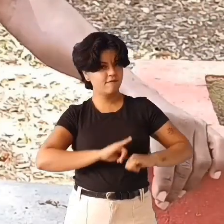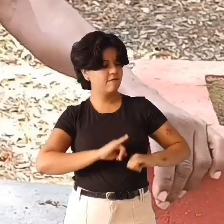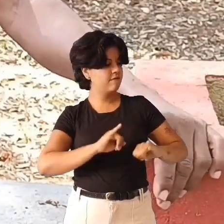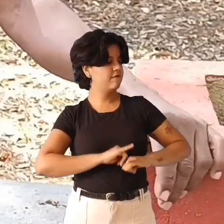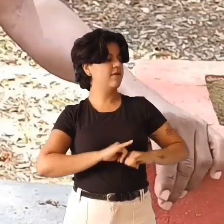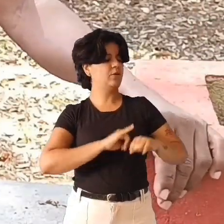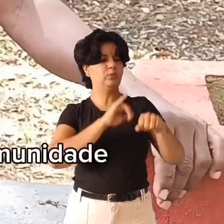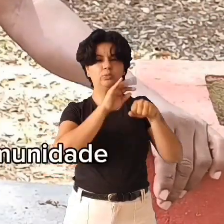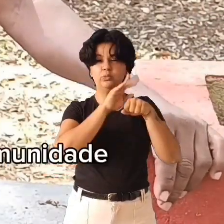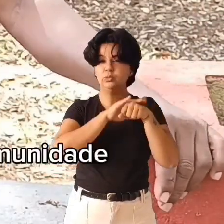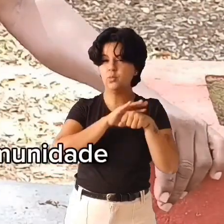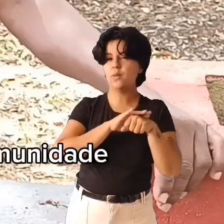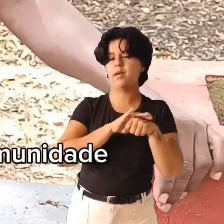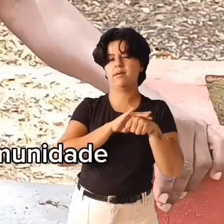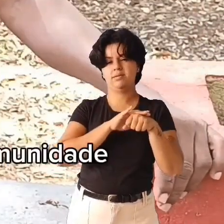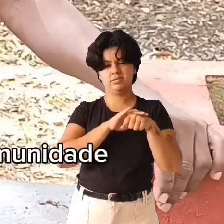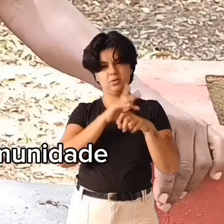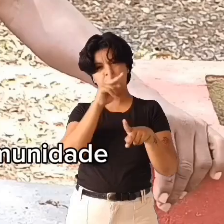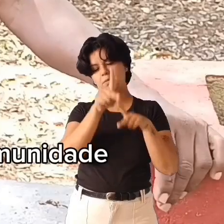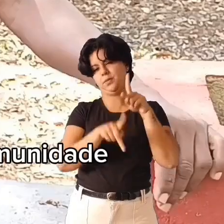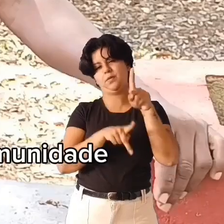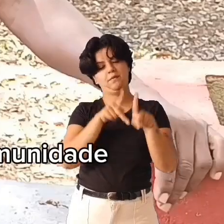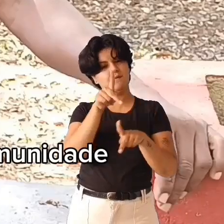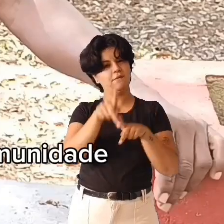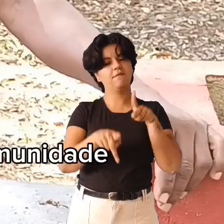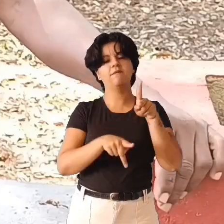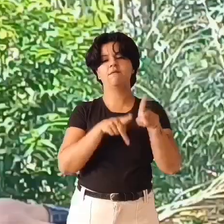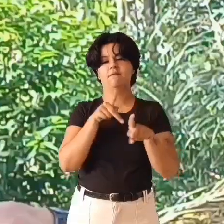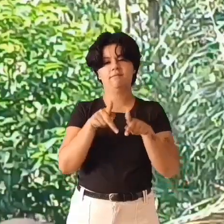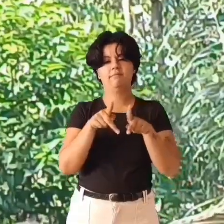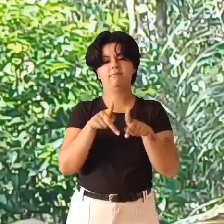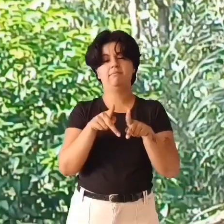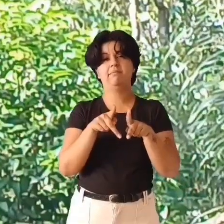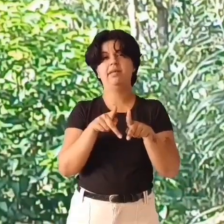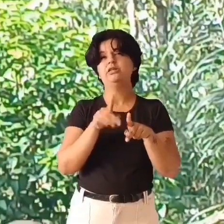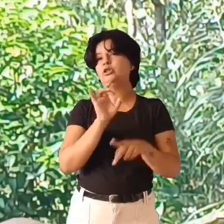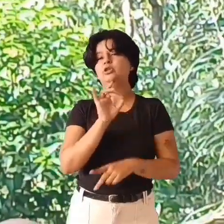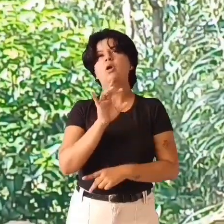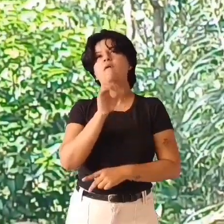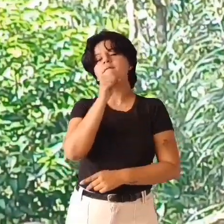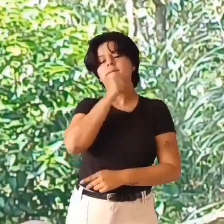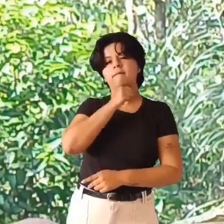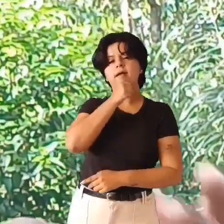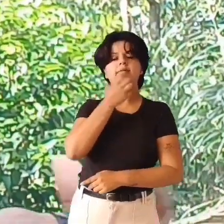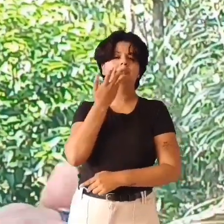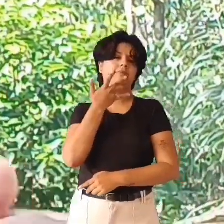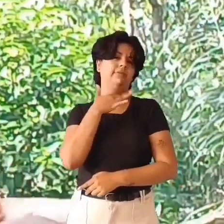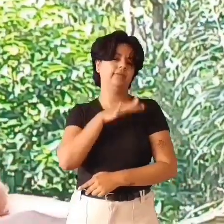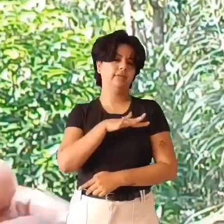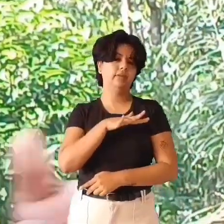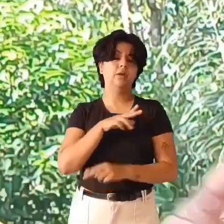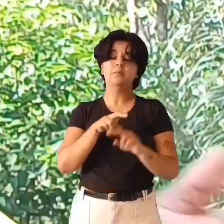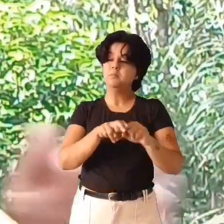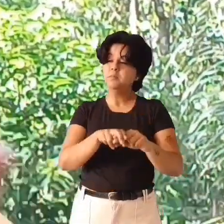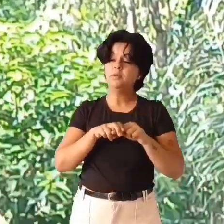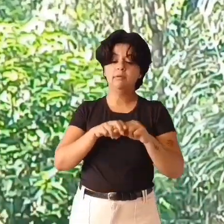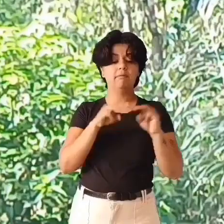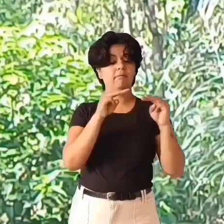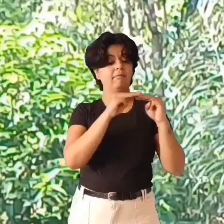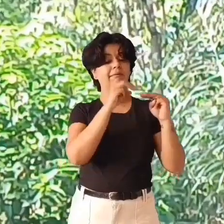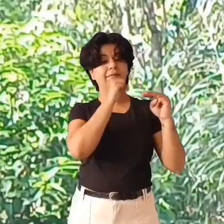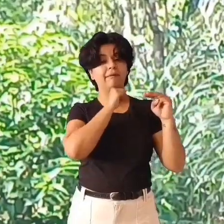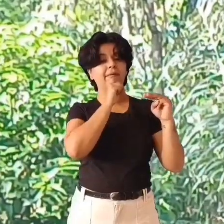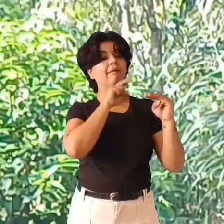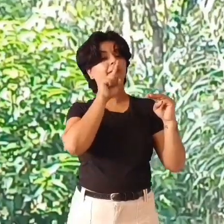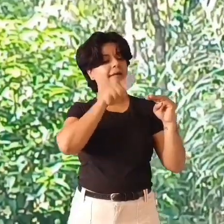que grazou a maioria do povo daqui dessa comunidade, deixando só velhos e crianças. É por isso que hoje a gente pode dizer que Mazagão